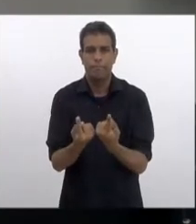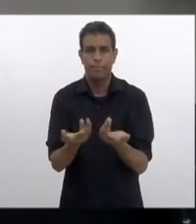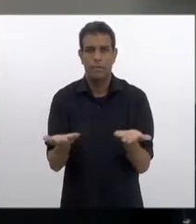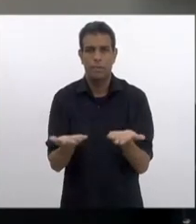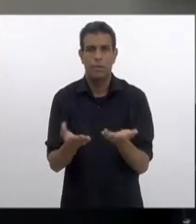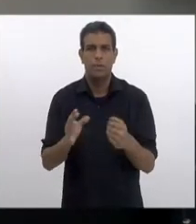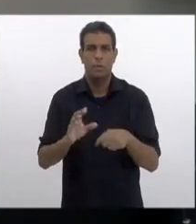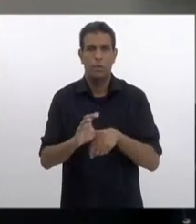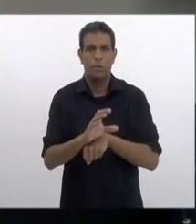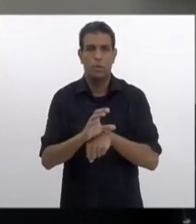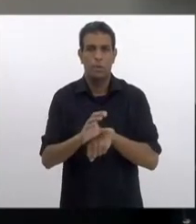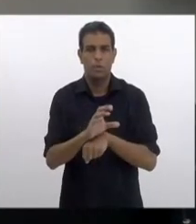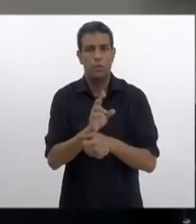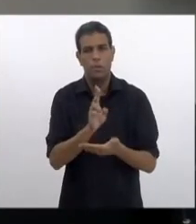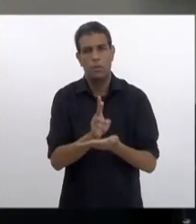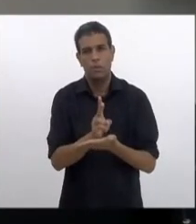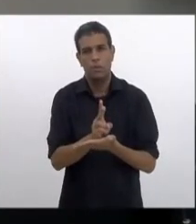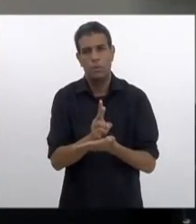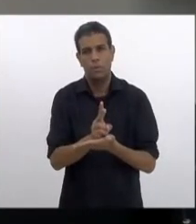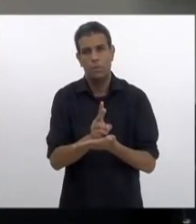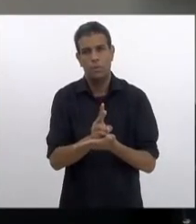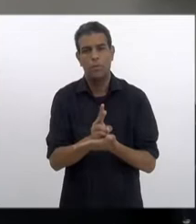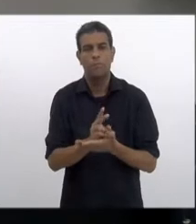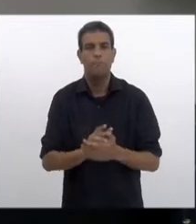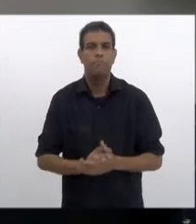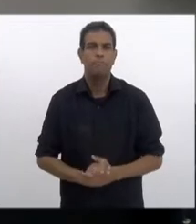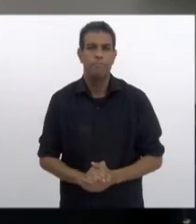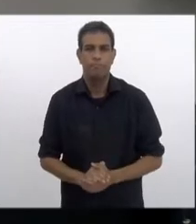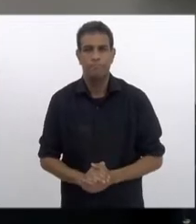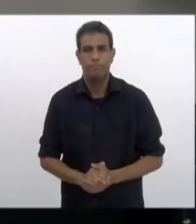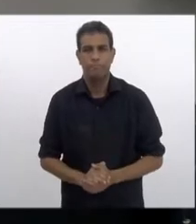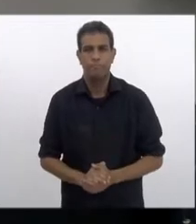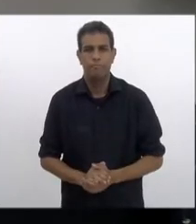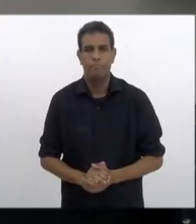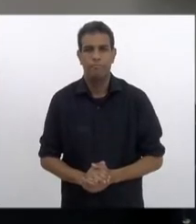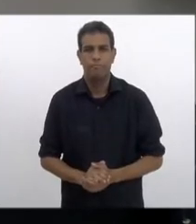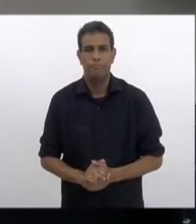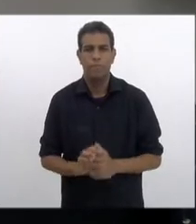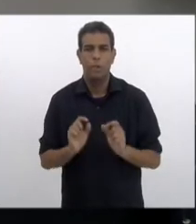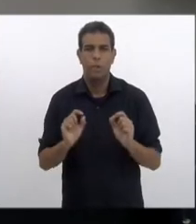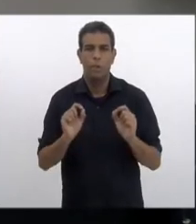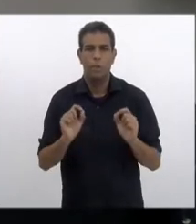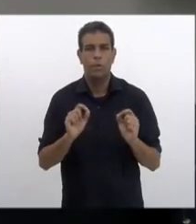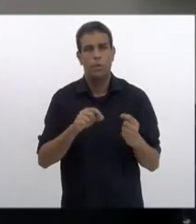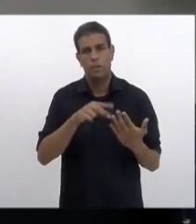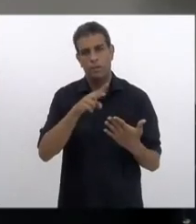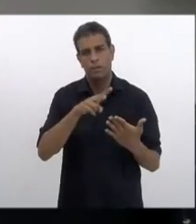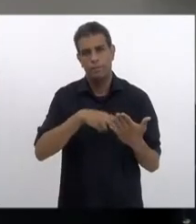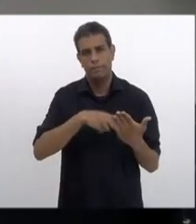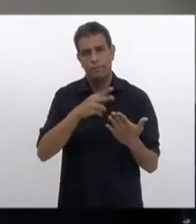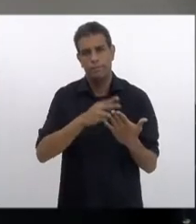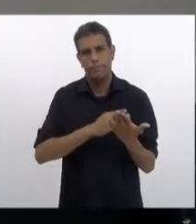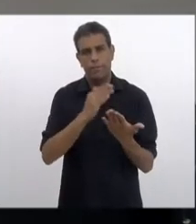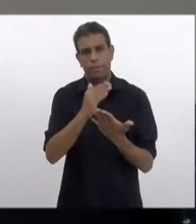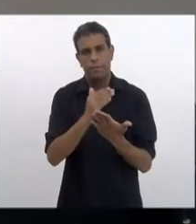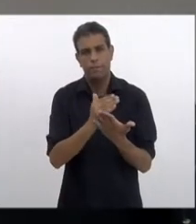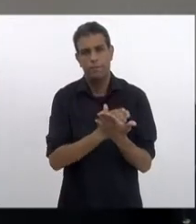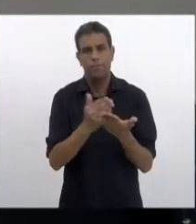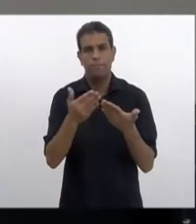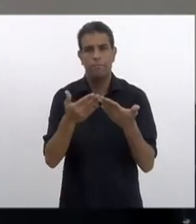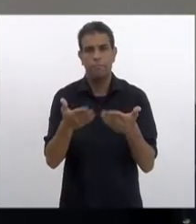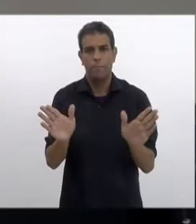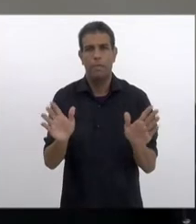comissão permanente aqui da casa. Recording in progress. E eu vou fazer a leitura de abertura da nossa